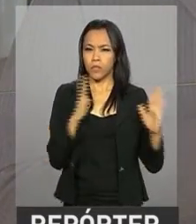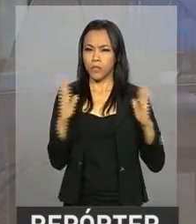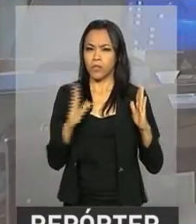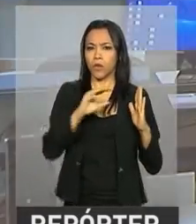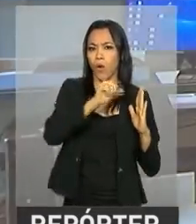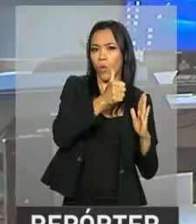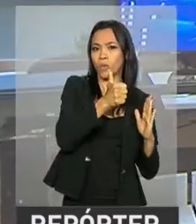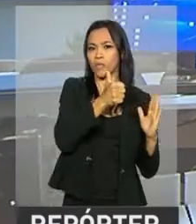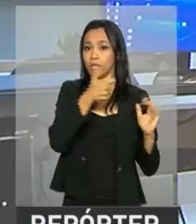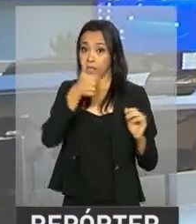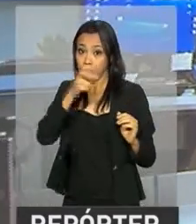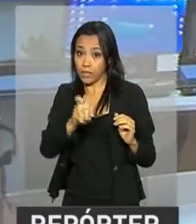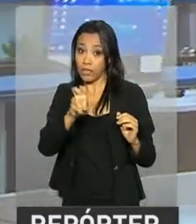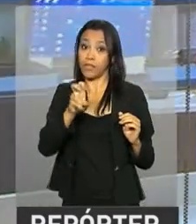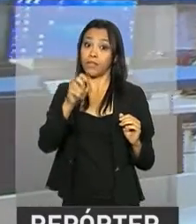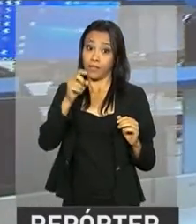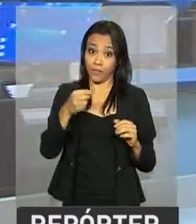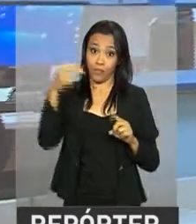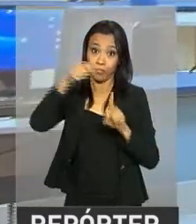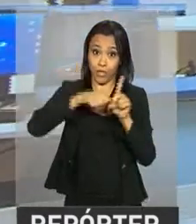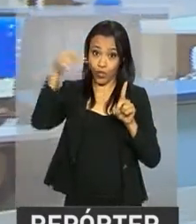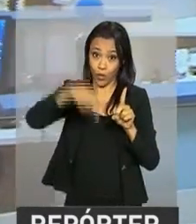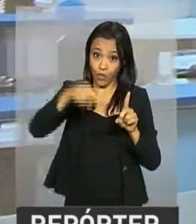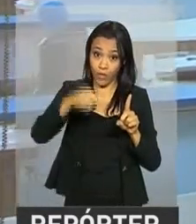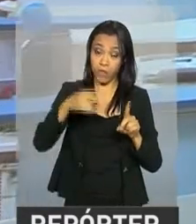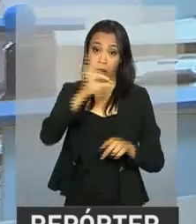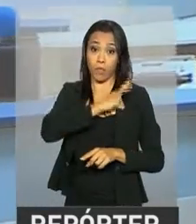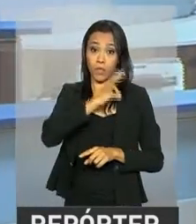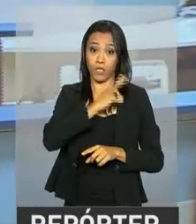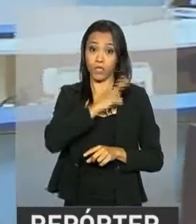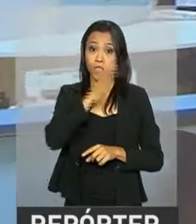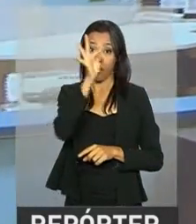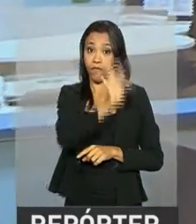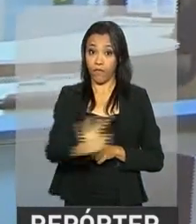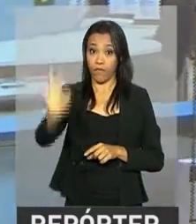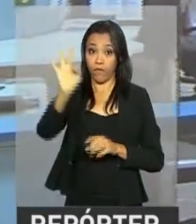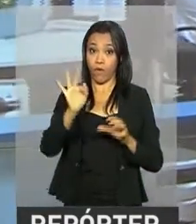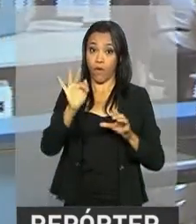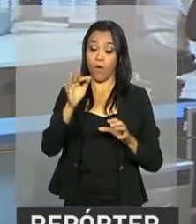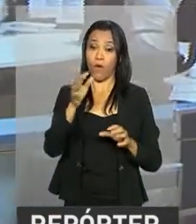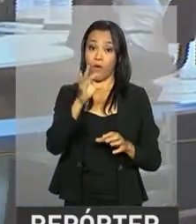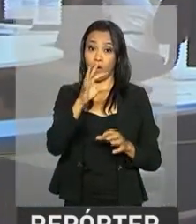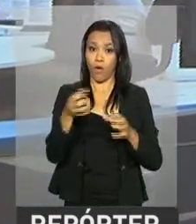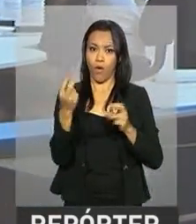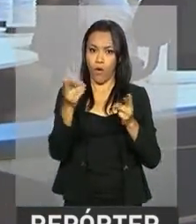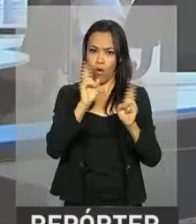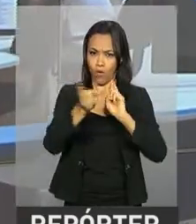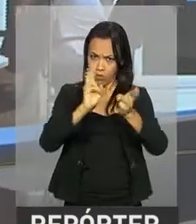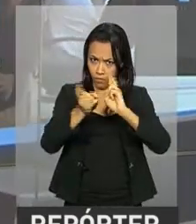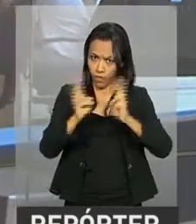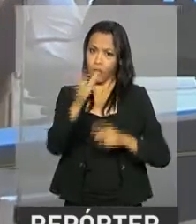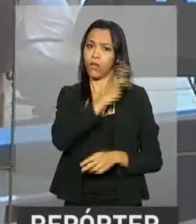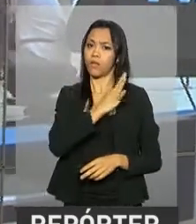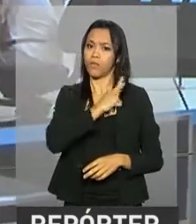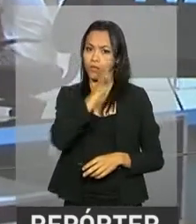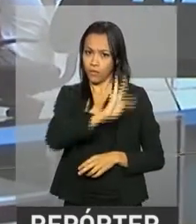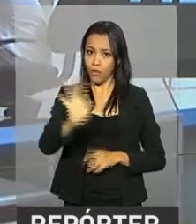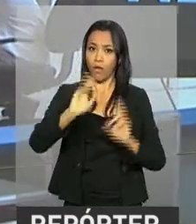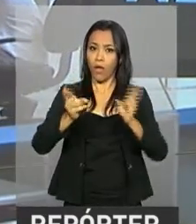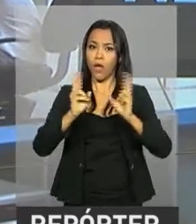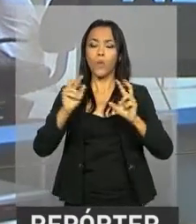dias 11 e 15 de novembro, a Polícia Rodoviária Federal reforçou a fiscalização nas estradas do país com a